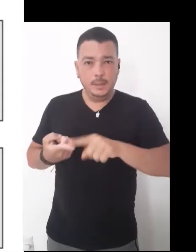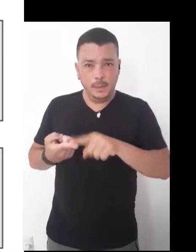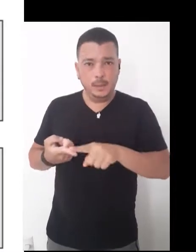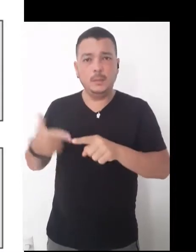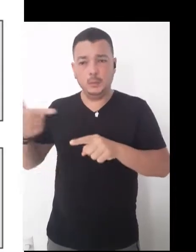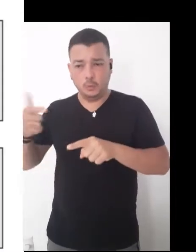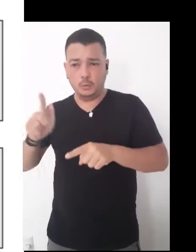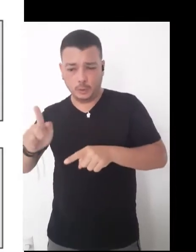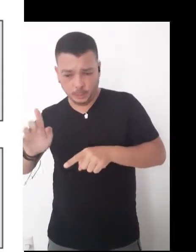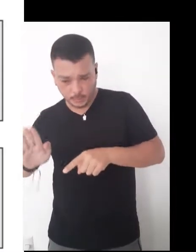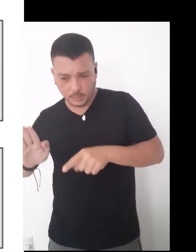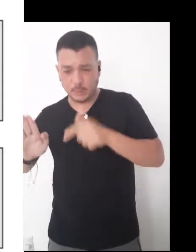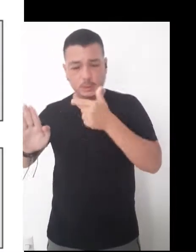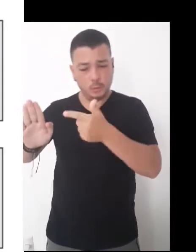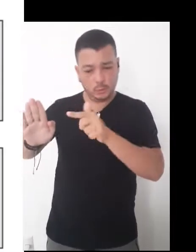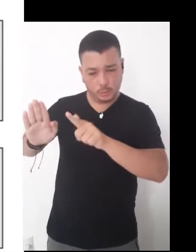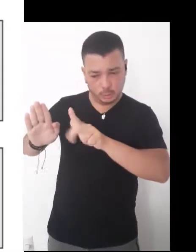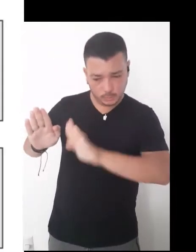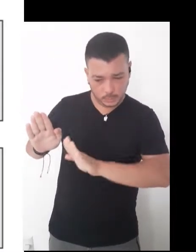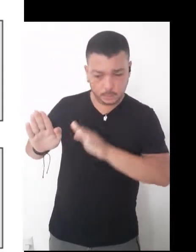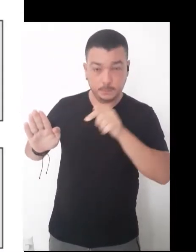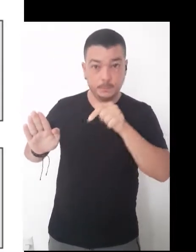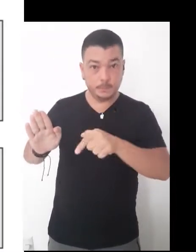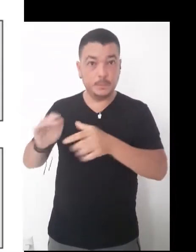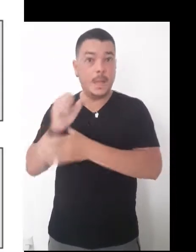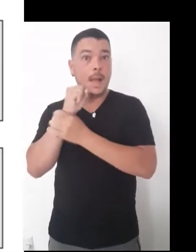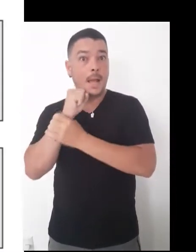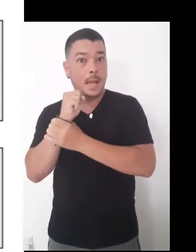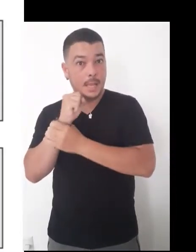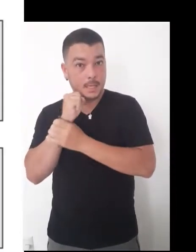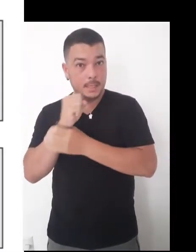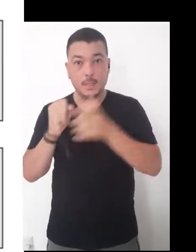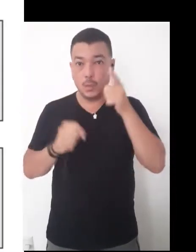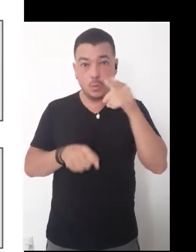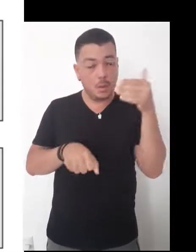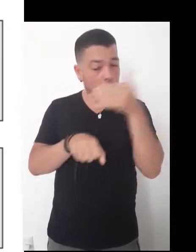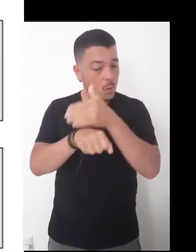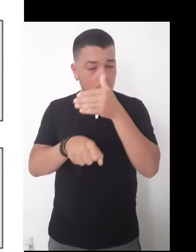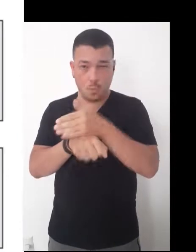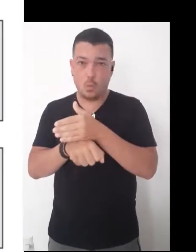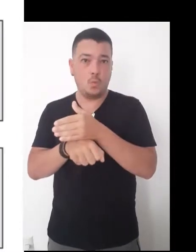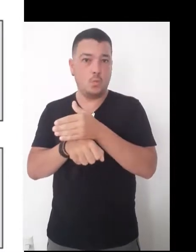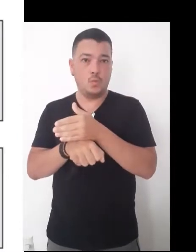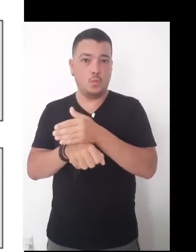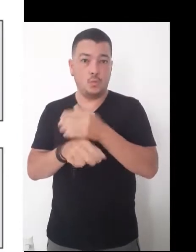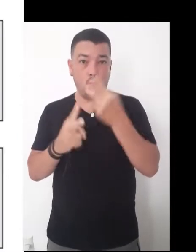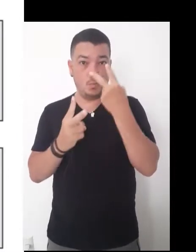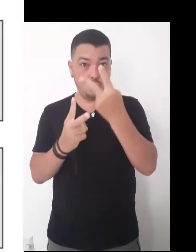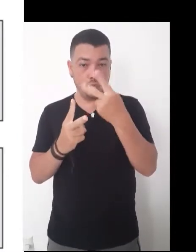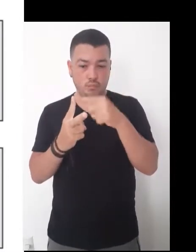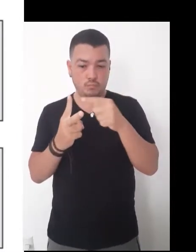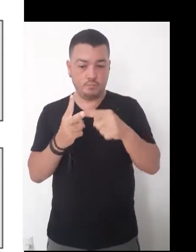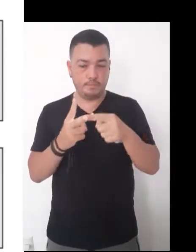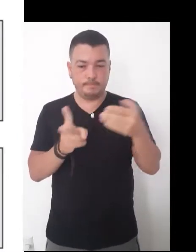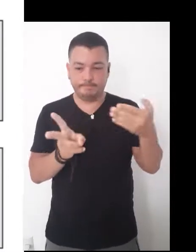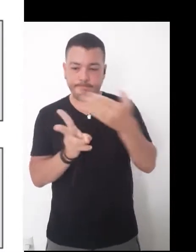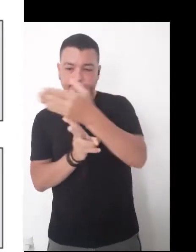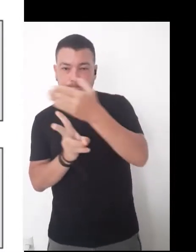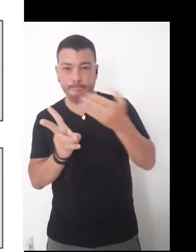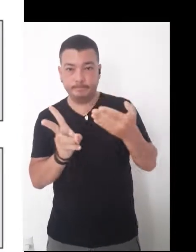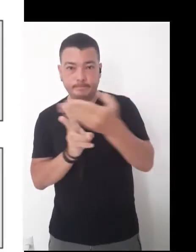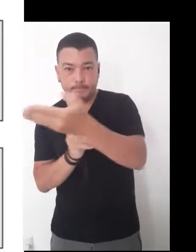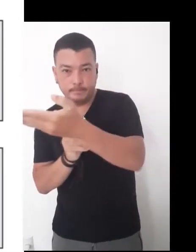também, e a minha placa-mãe garante que o processador consegue acessar por 2 canais essas memórias. Então, por